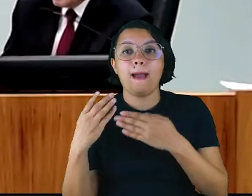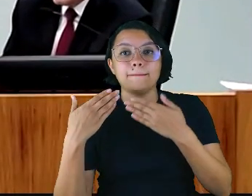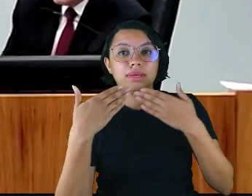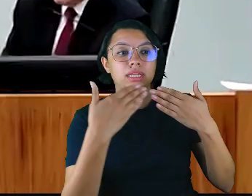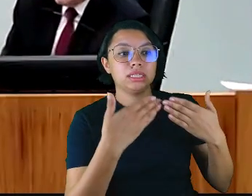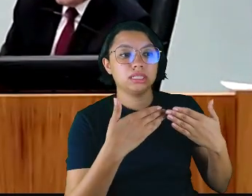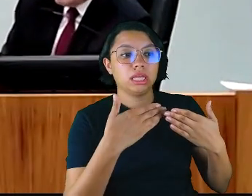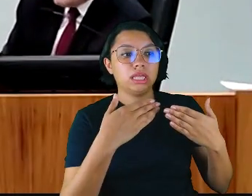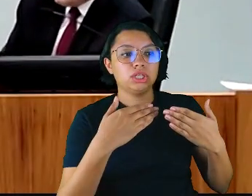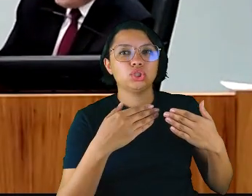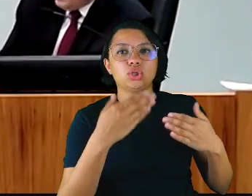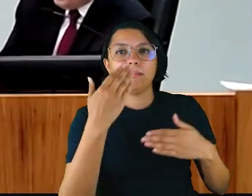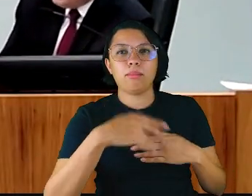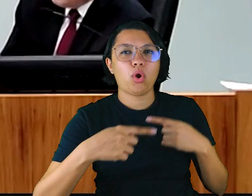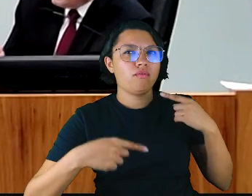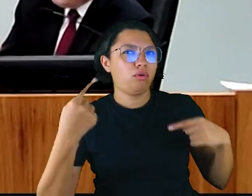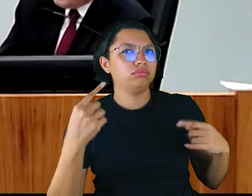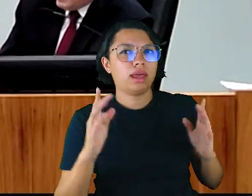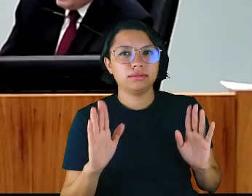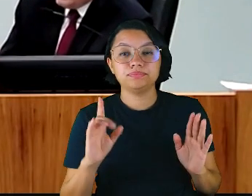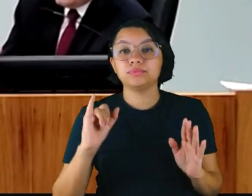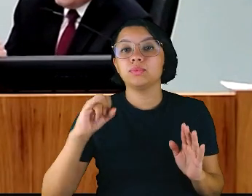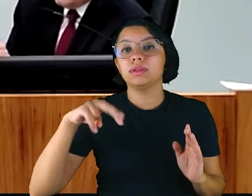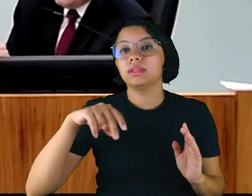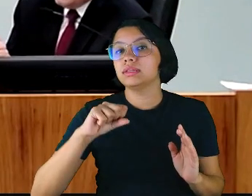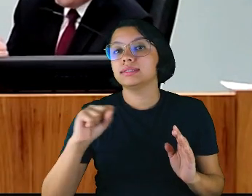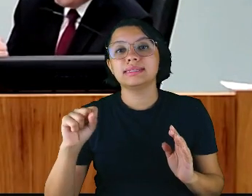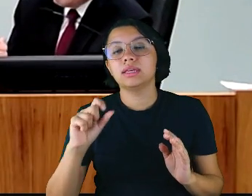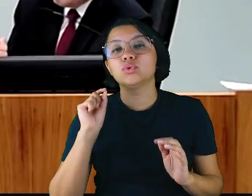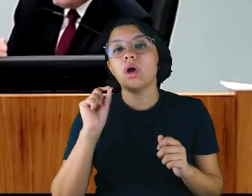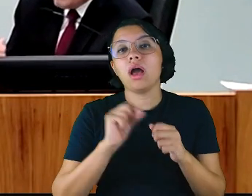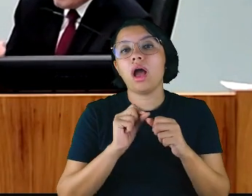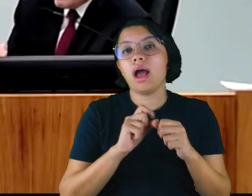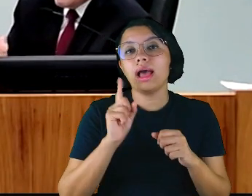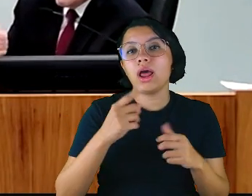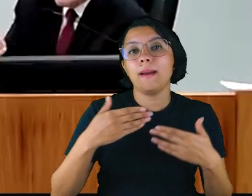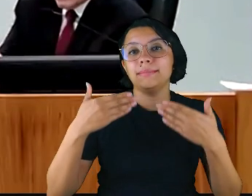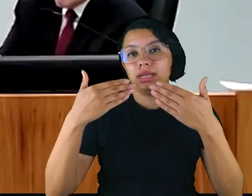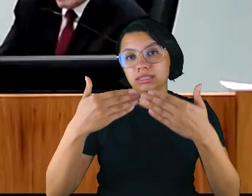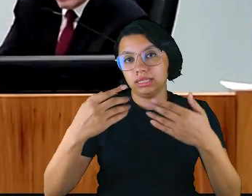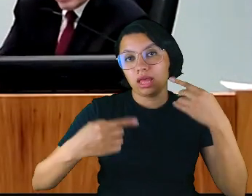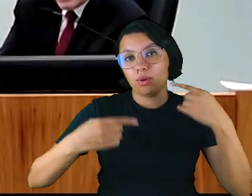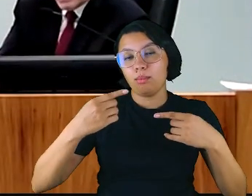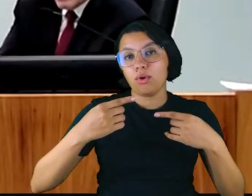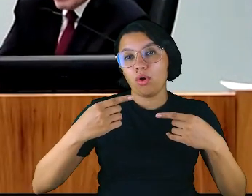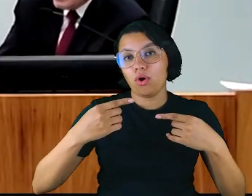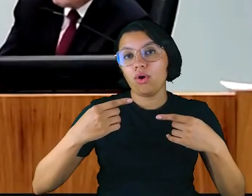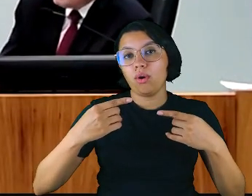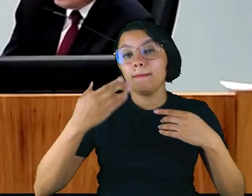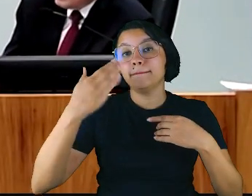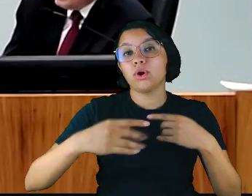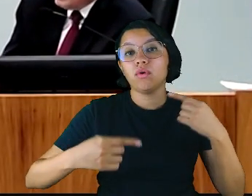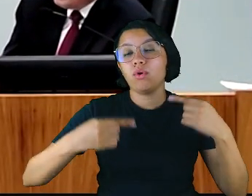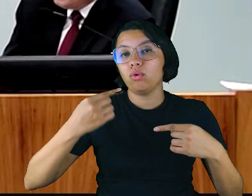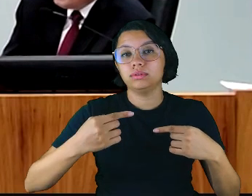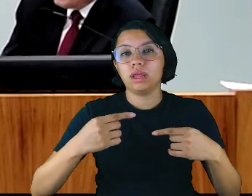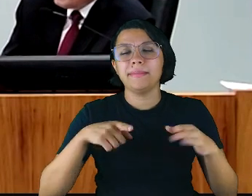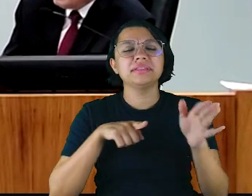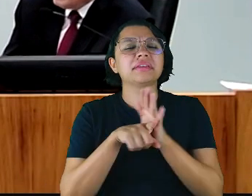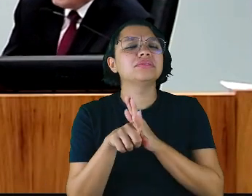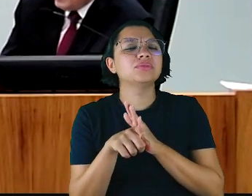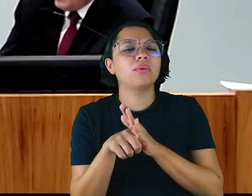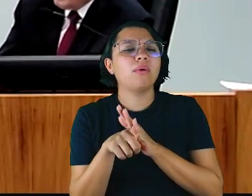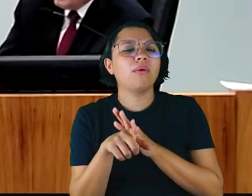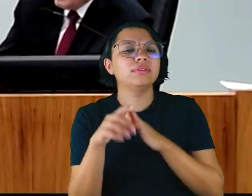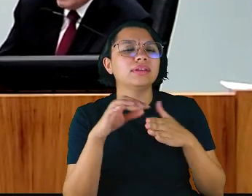contrária. O INSS, o que ele faz é não apresentar a prova contrária, mas ele questiona. E muitas